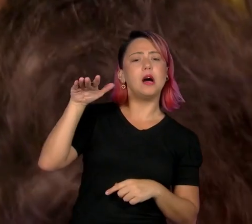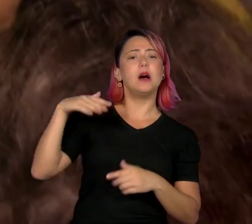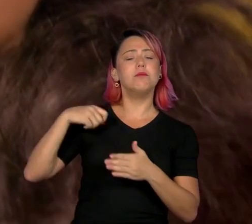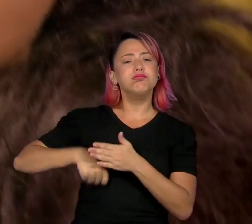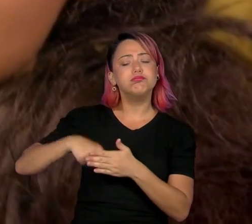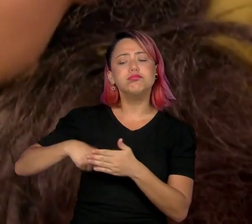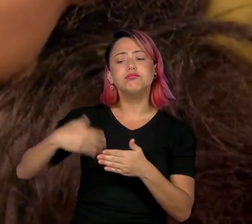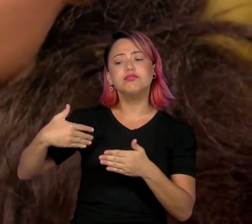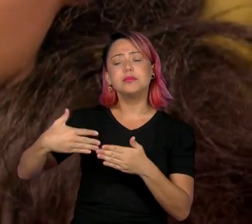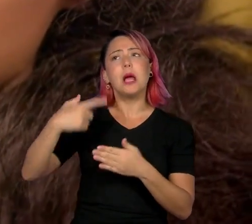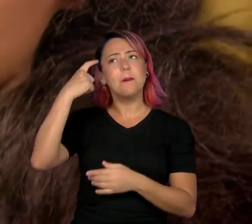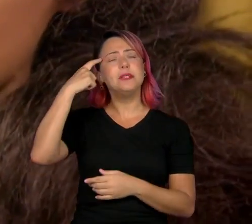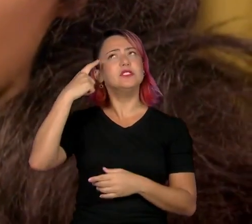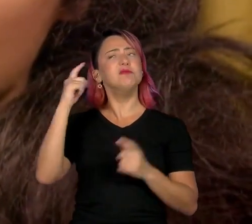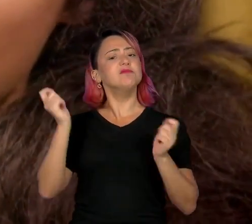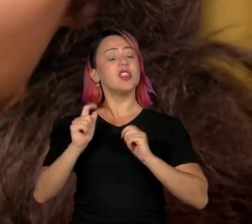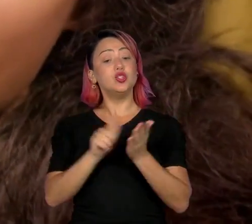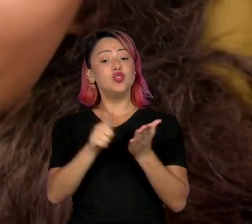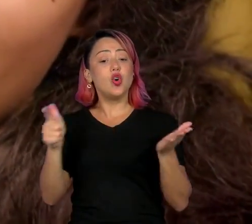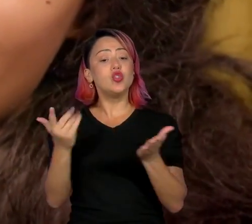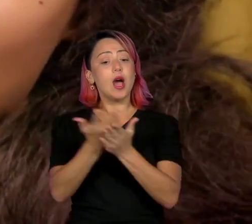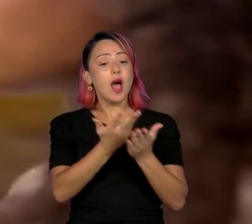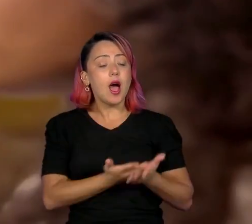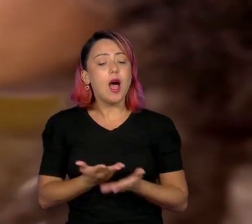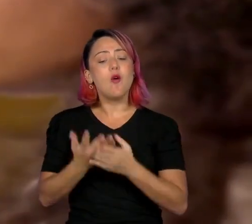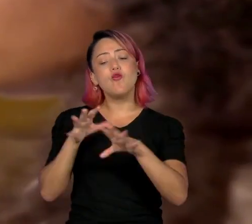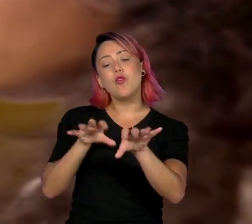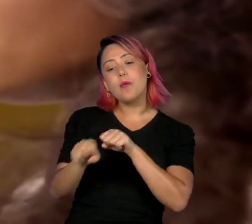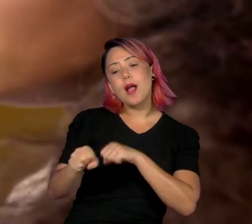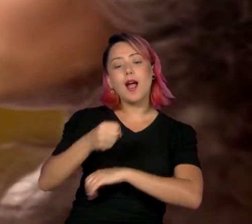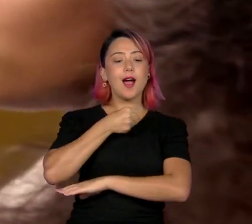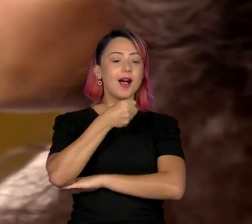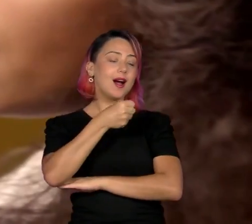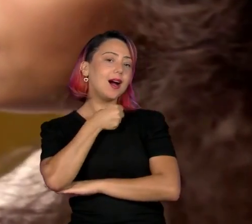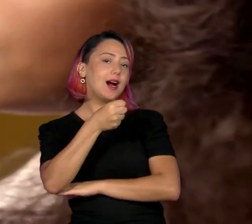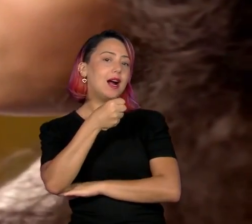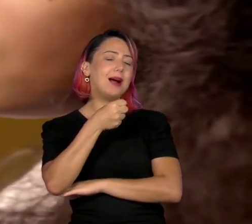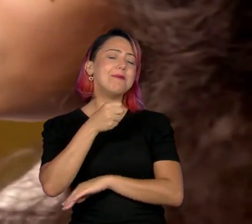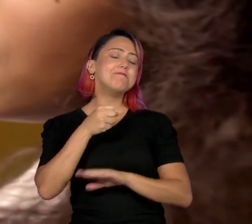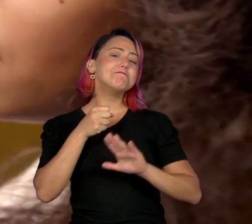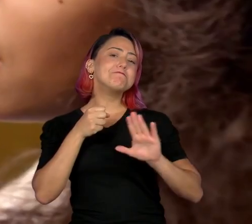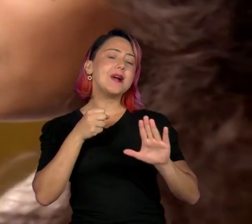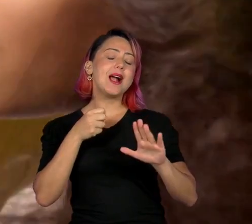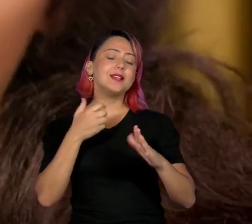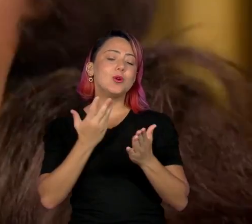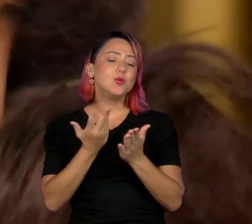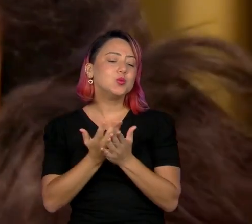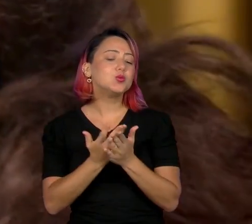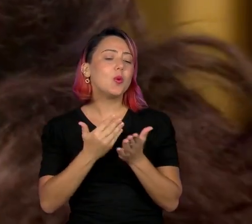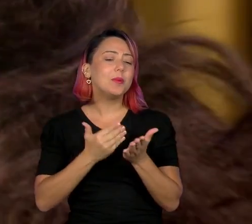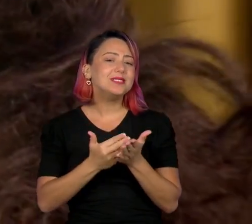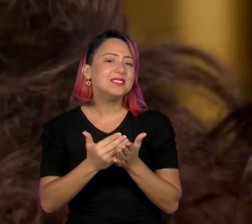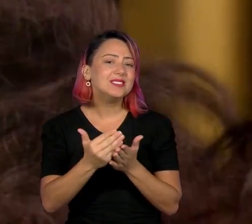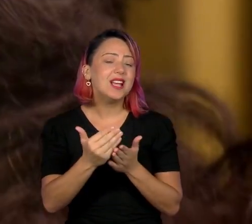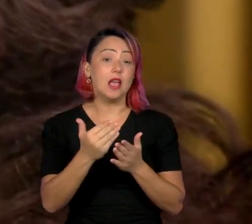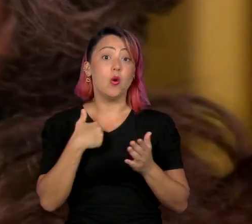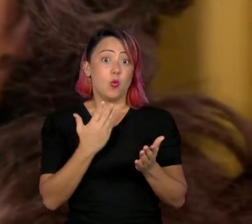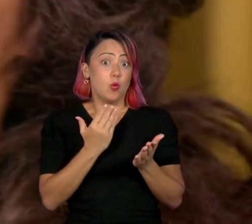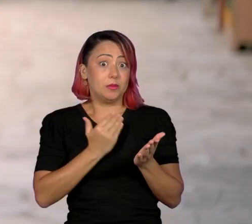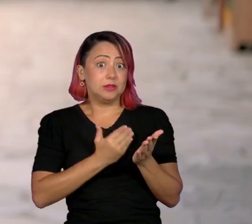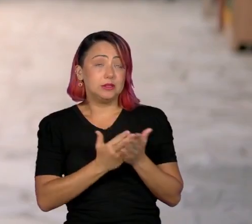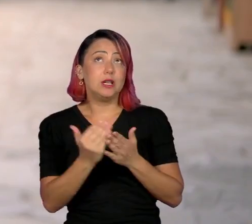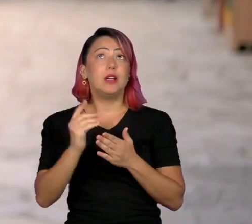seria jornalista. Cheguei a prestar vestibular para jornalismo, mas não rolou. Eu acabei começando a